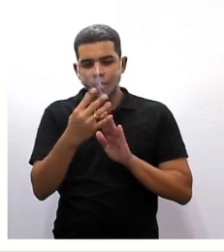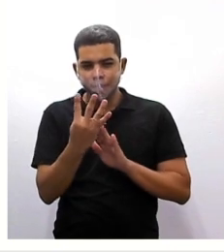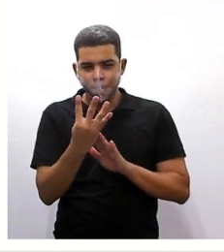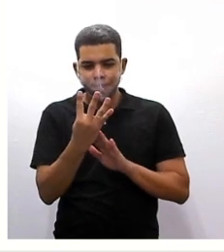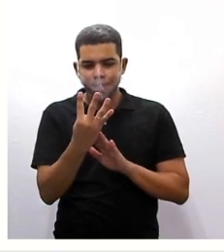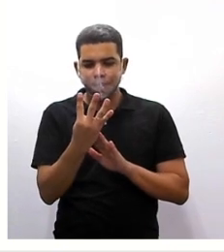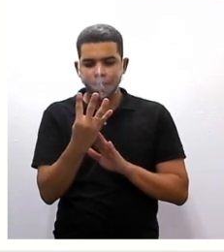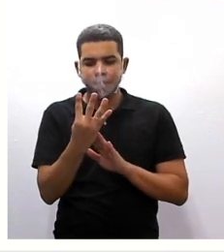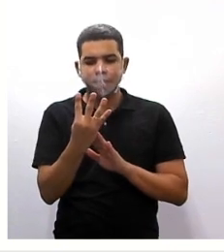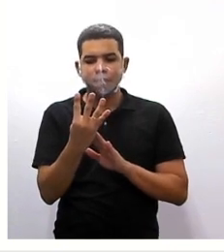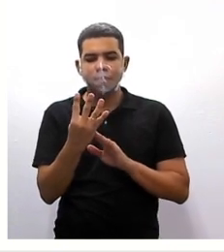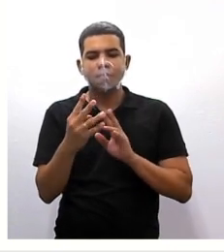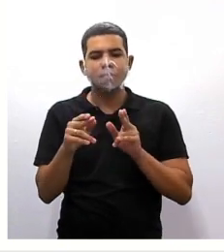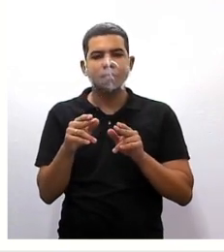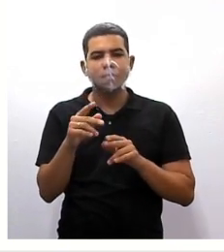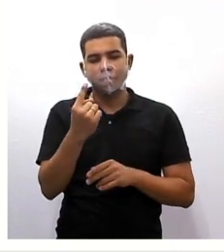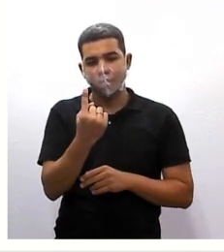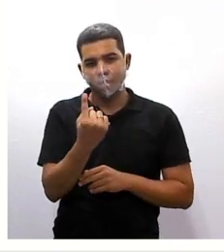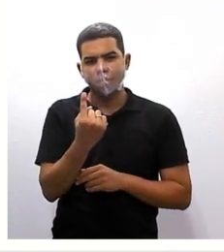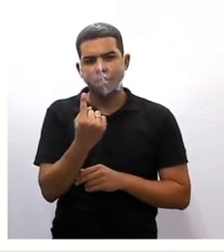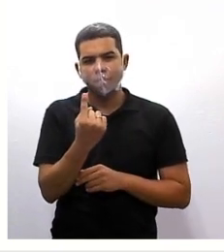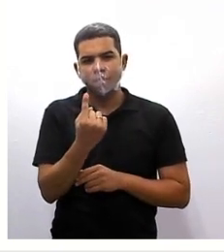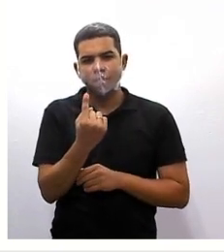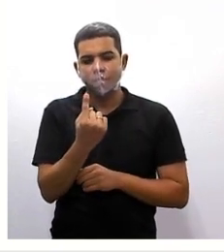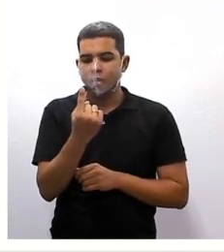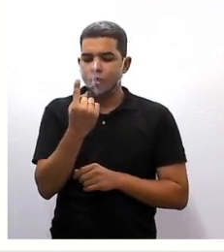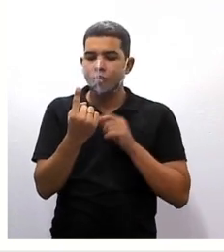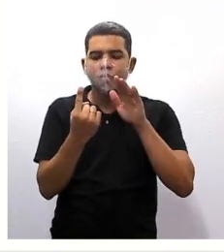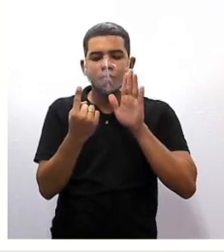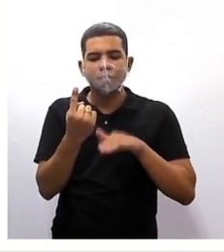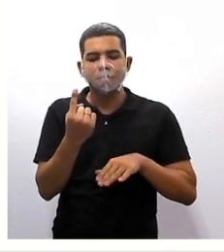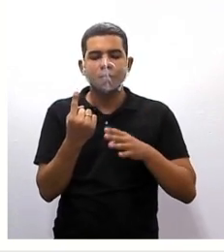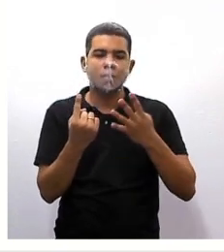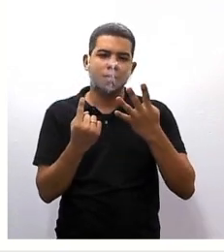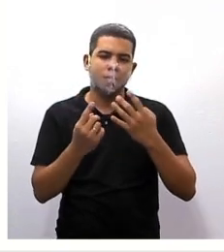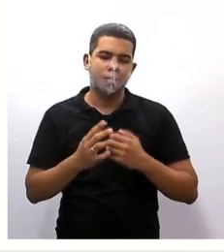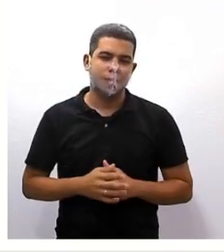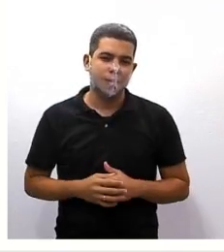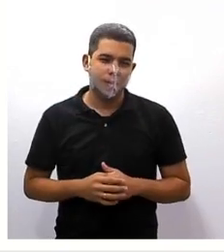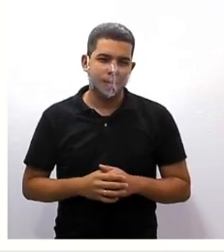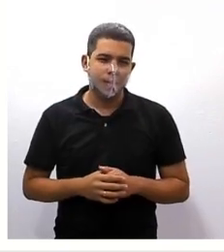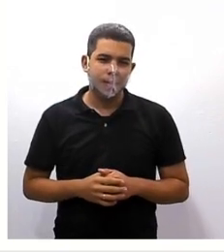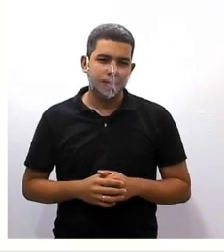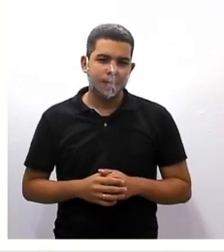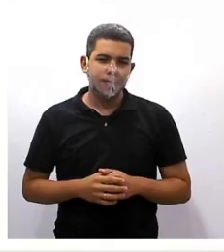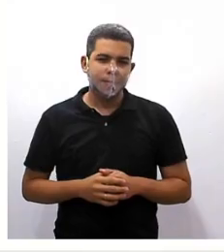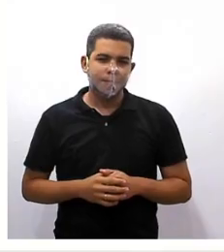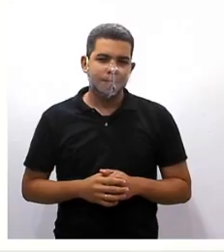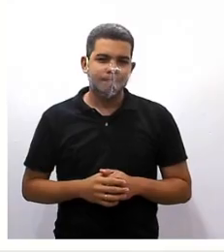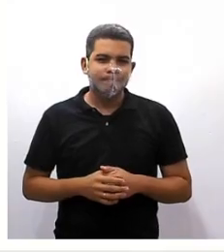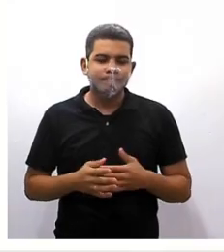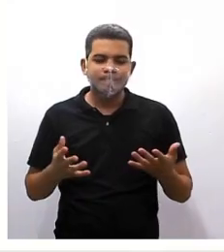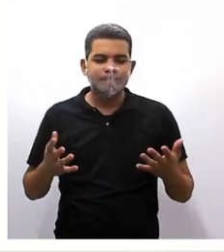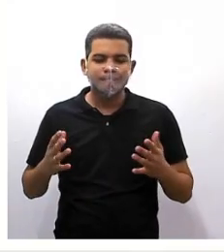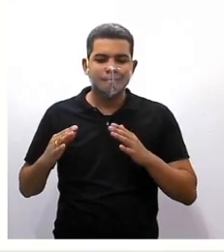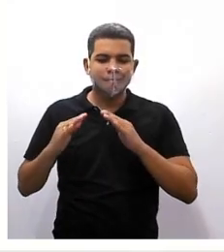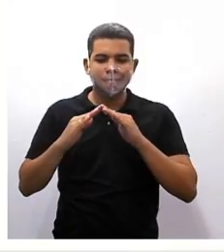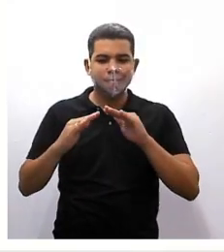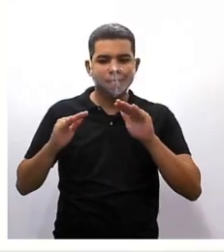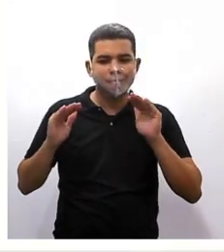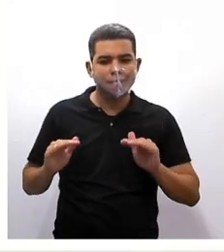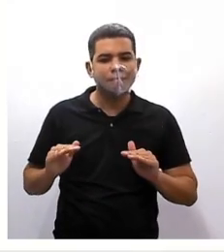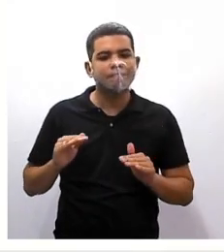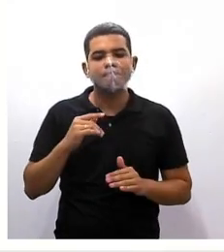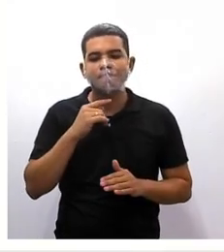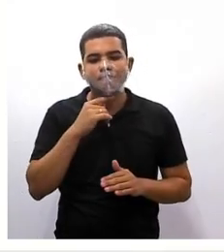1. Com isso, você vai perceber que 1 é menor do que o 4. Massa. E agora? Não tem mais casa para descer, número para